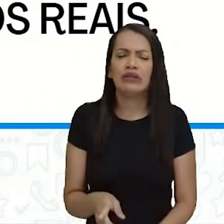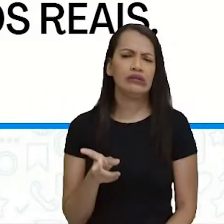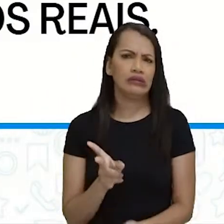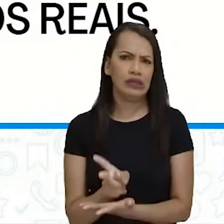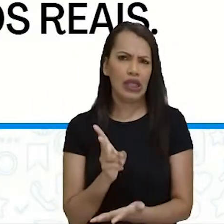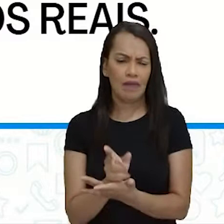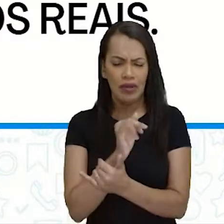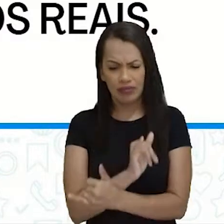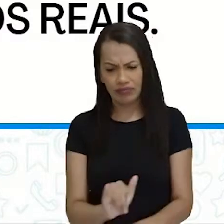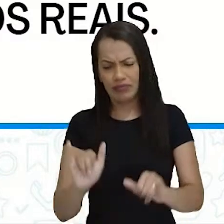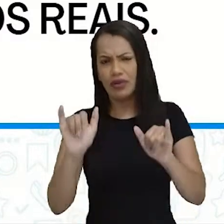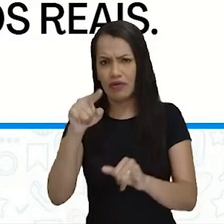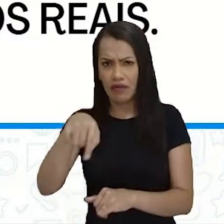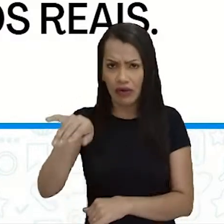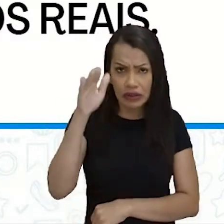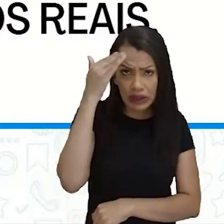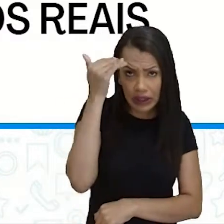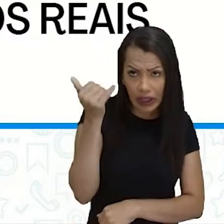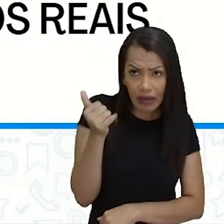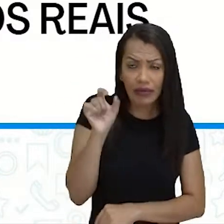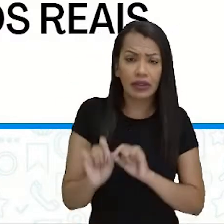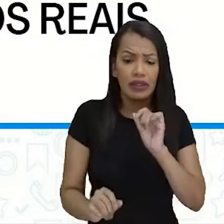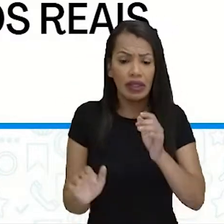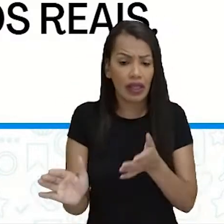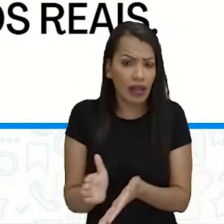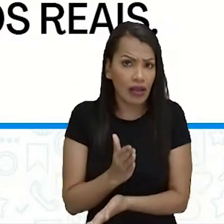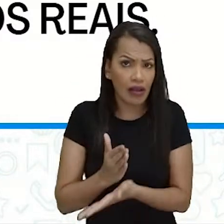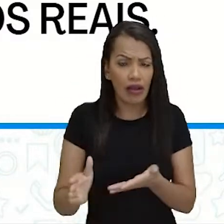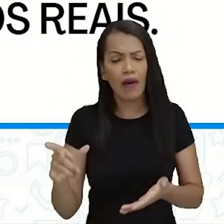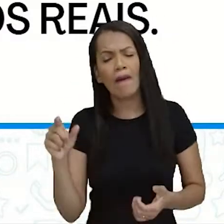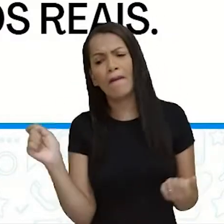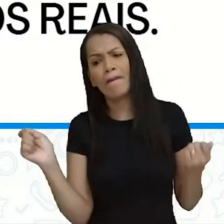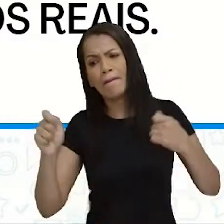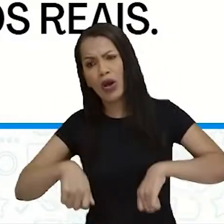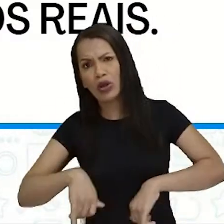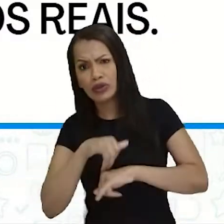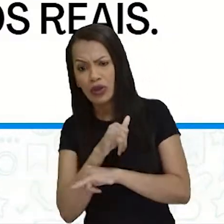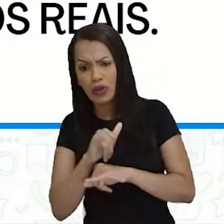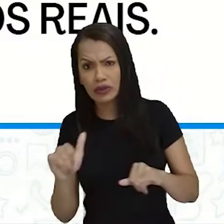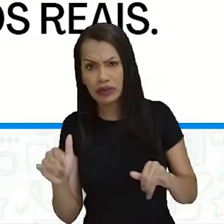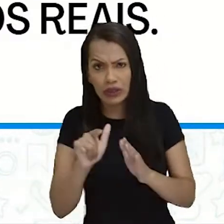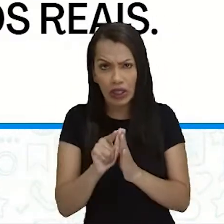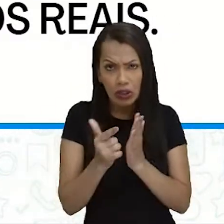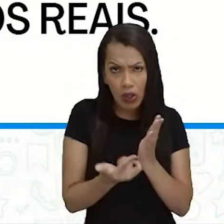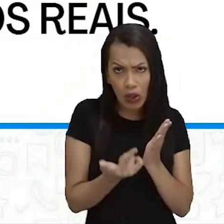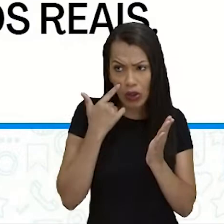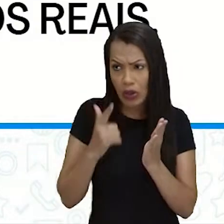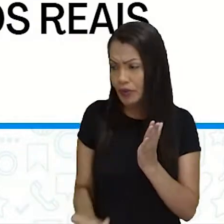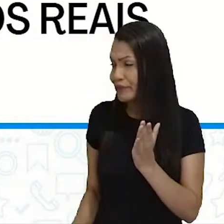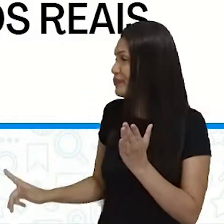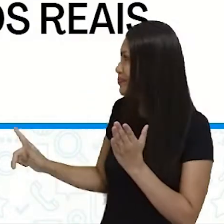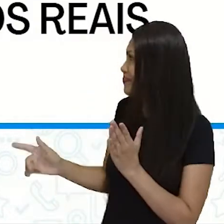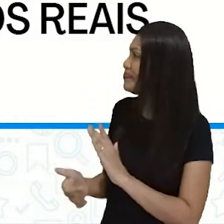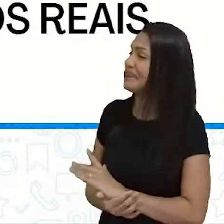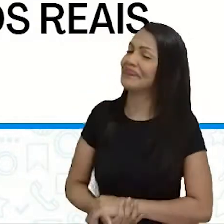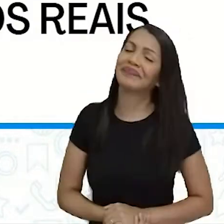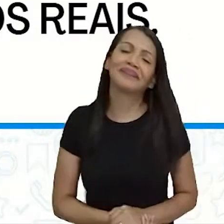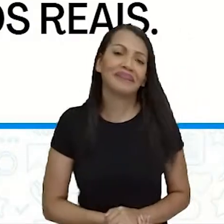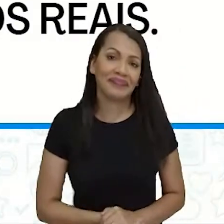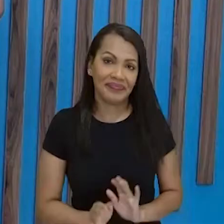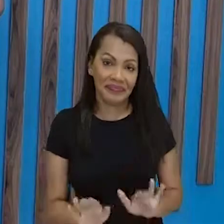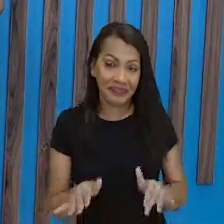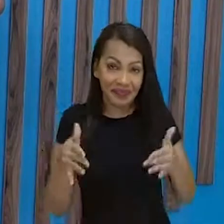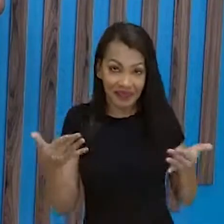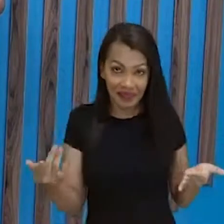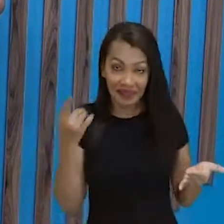informando, vocês sabem. De vez em quando, a gente pode ler uma notícia num jornal, como este aqui, que estou com ele na minha mão,